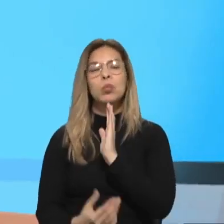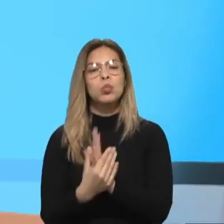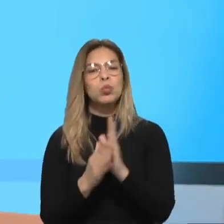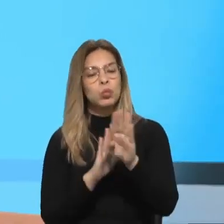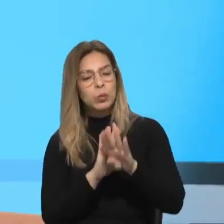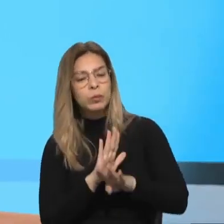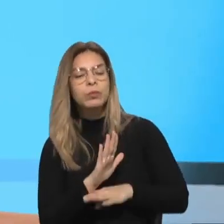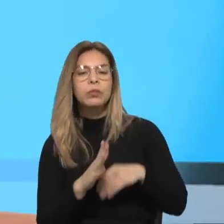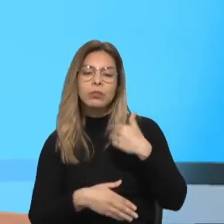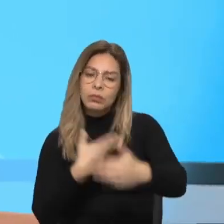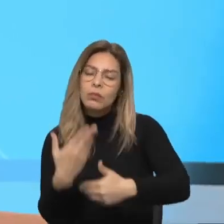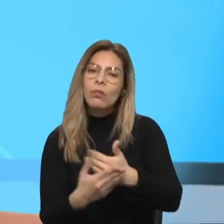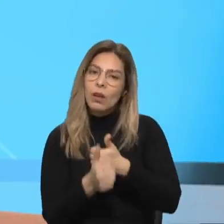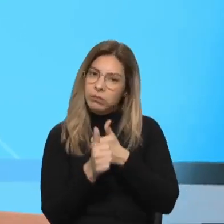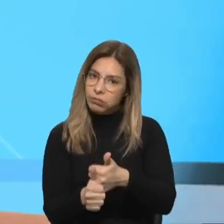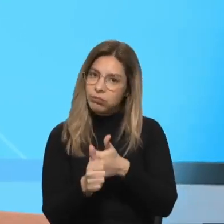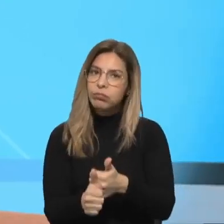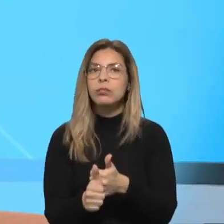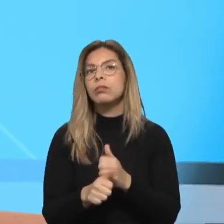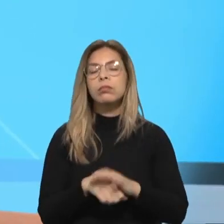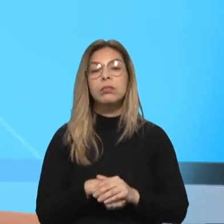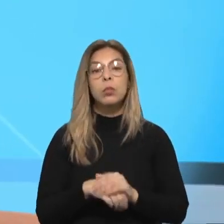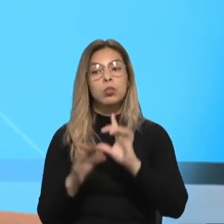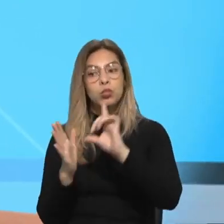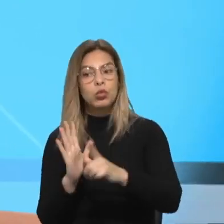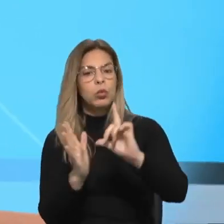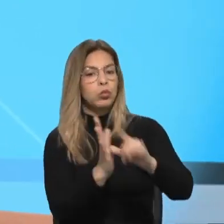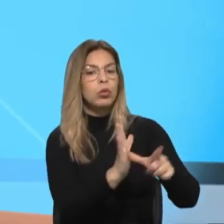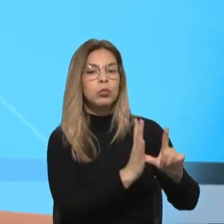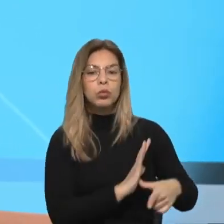a acompanhar a partir de diferentes projetos e iniciativas nas várias comunidades.